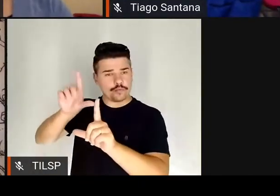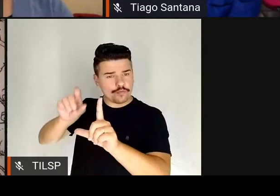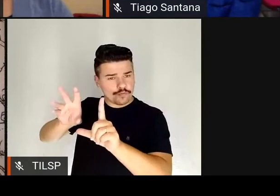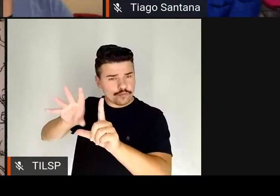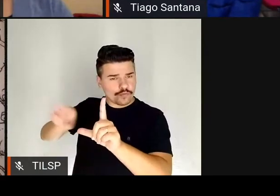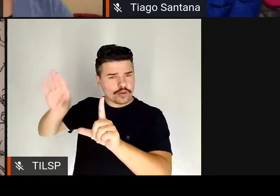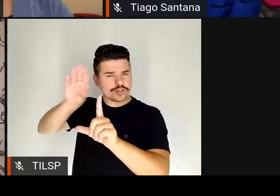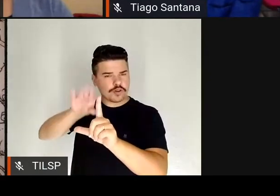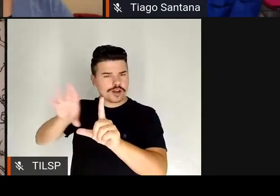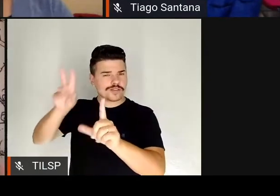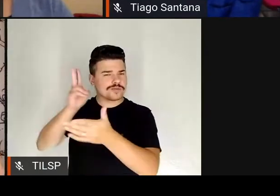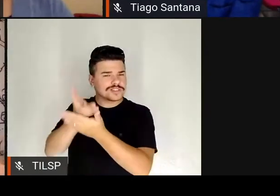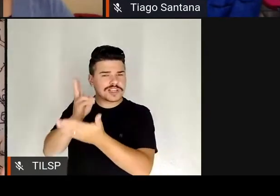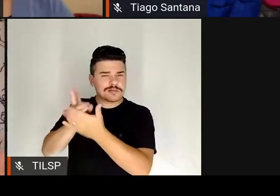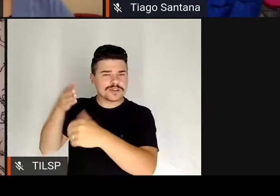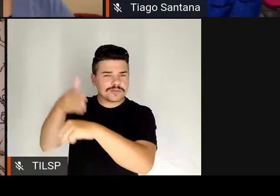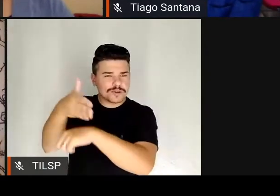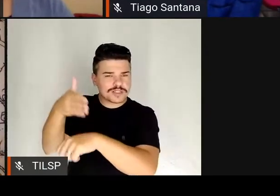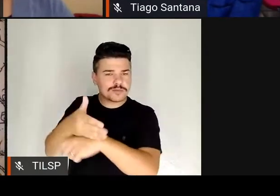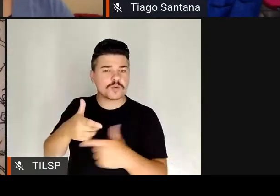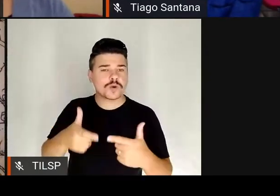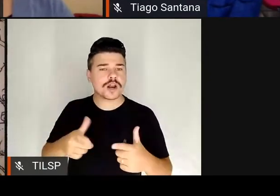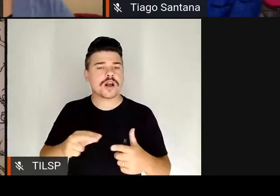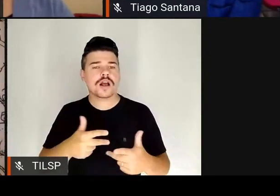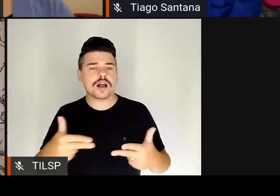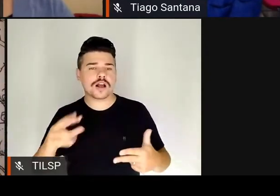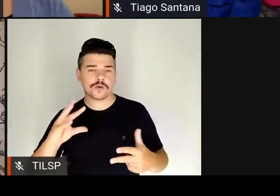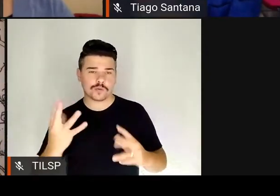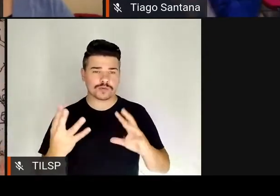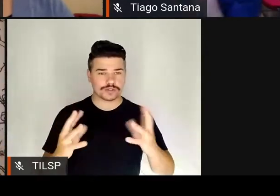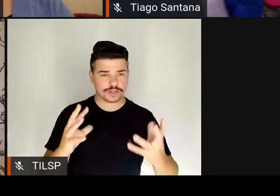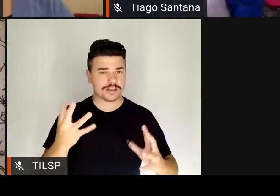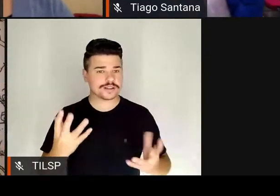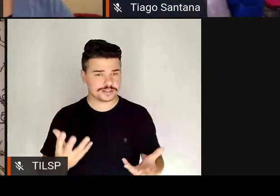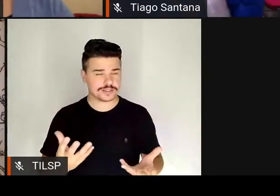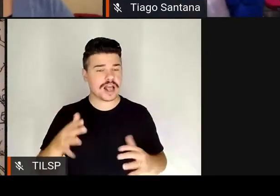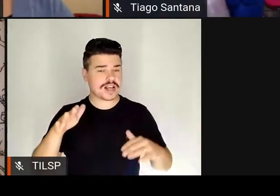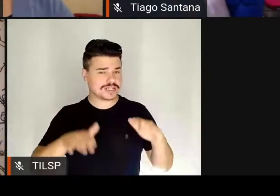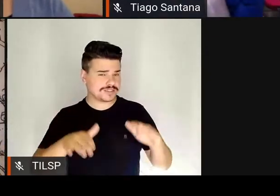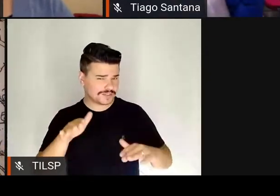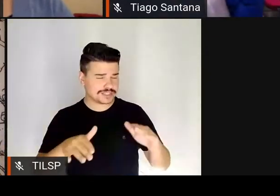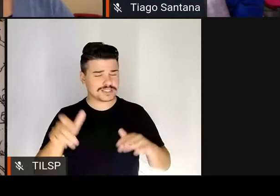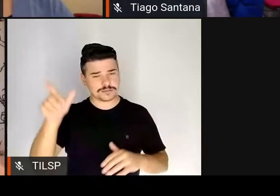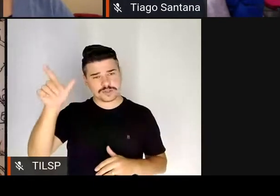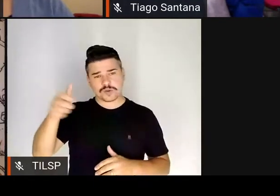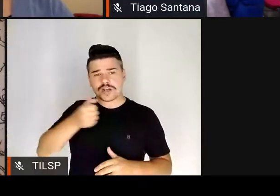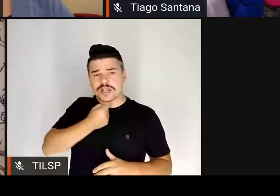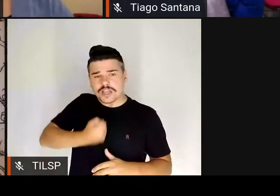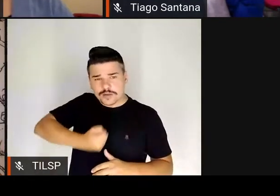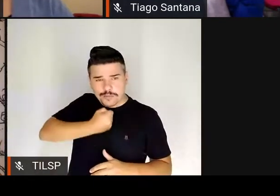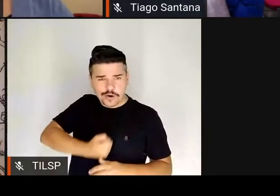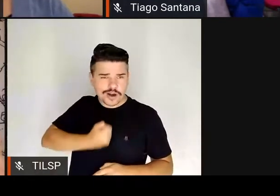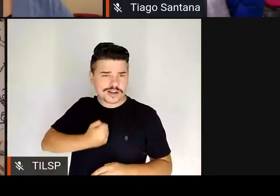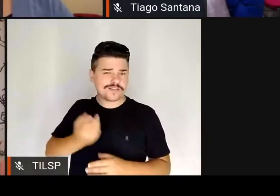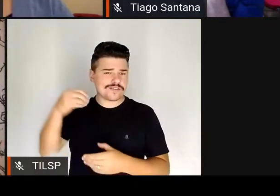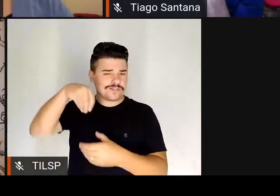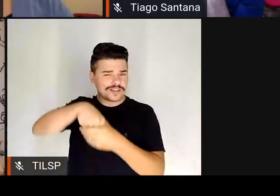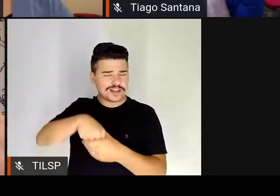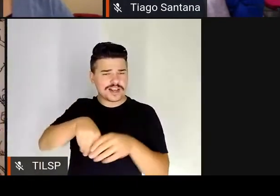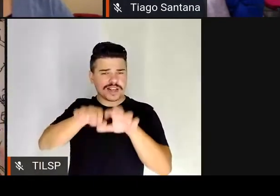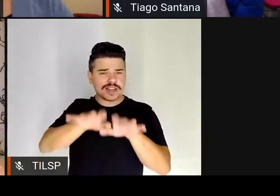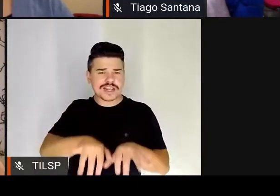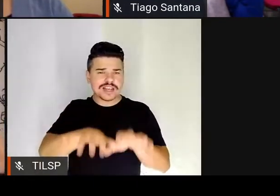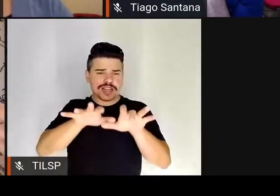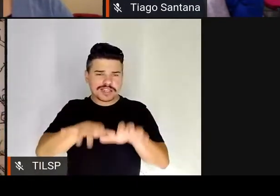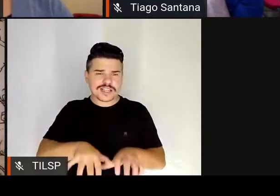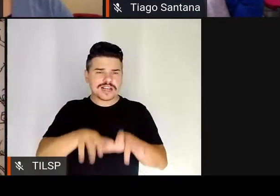onde as coisas acontecem, né? Se por um lado hoje os repórteres, muitos até por essa questão financeira, ficam dentro das redações e apuram